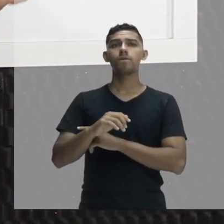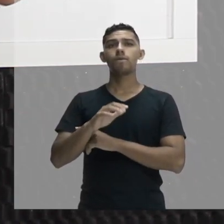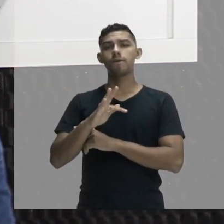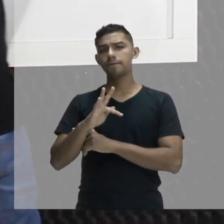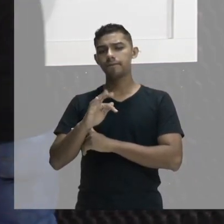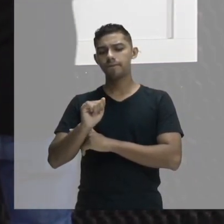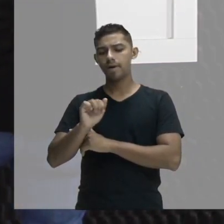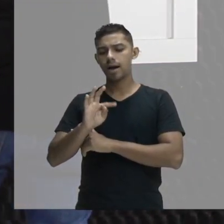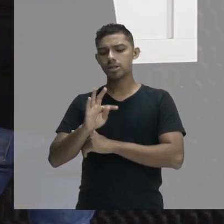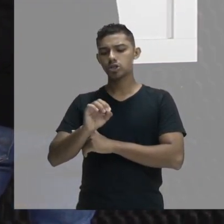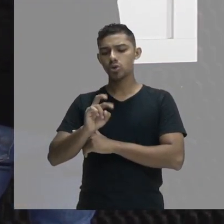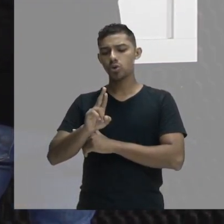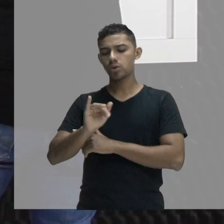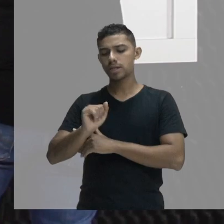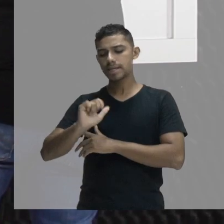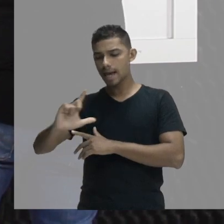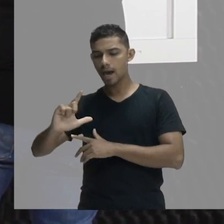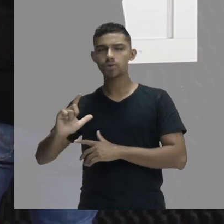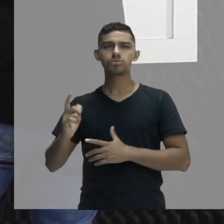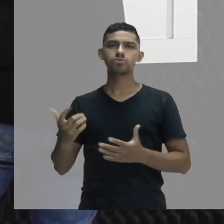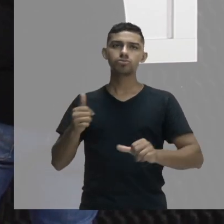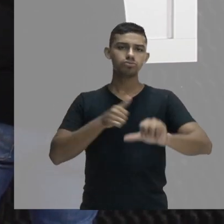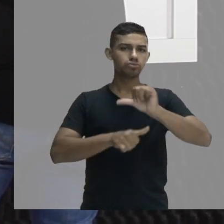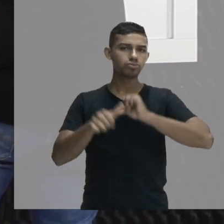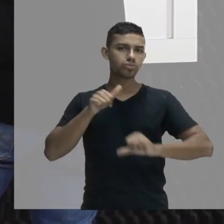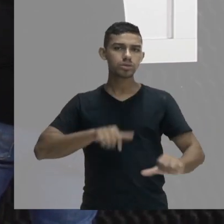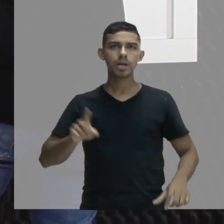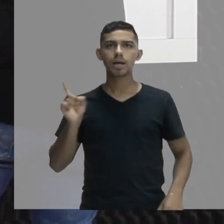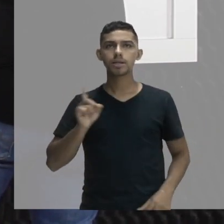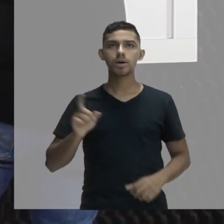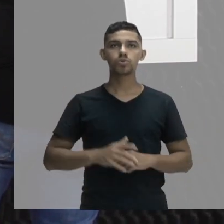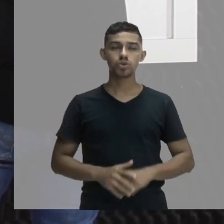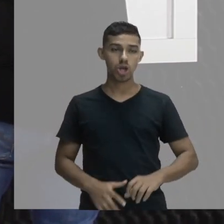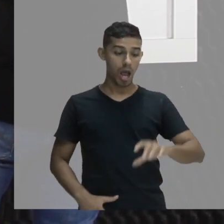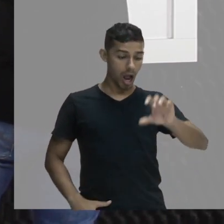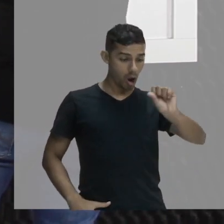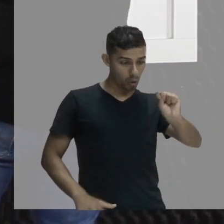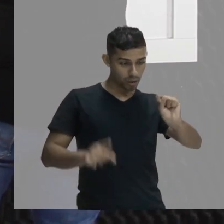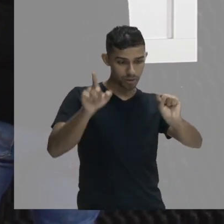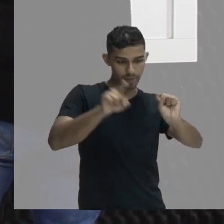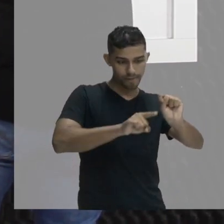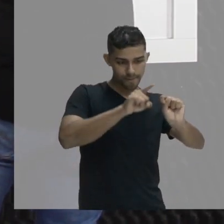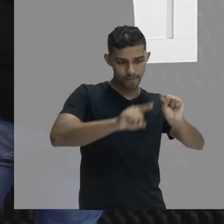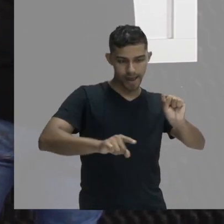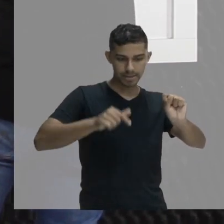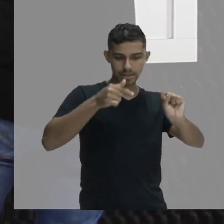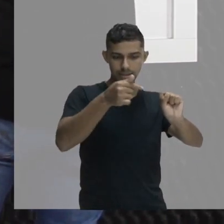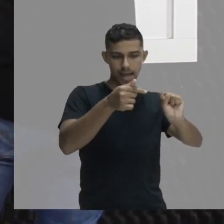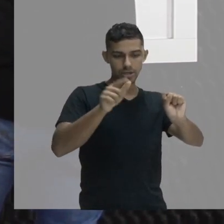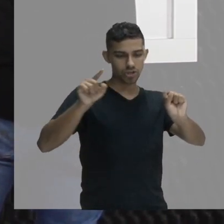né? A gente não mudar aqui nossa... Não precisar multiplicar, né?